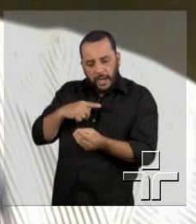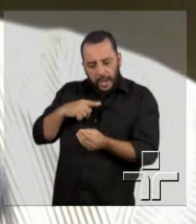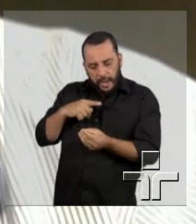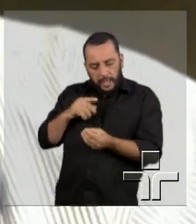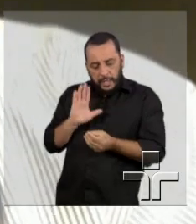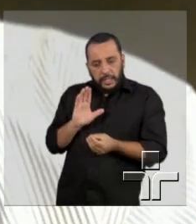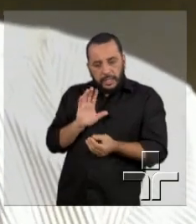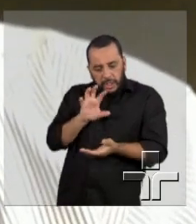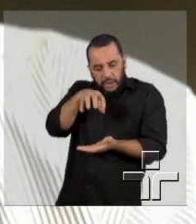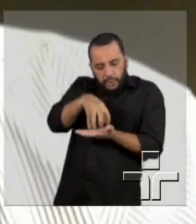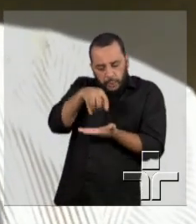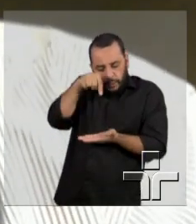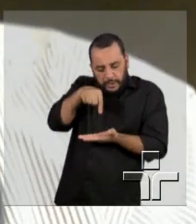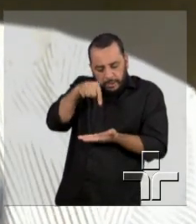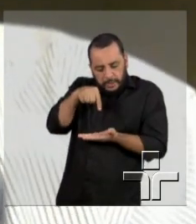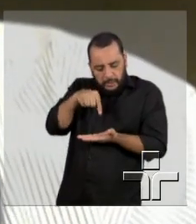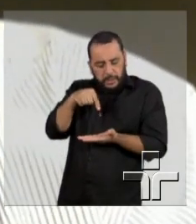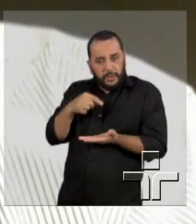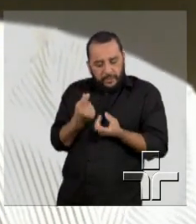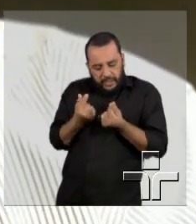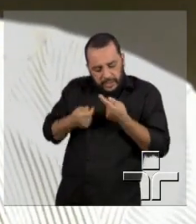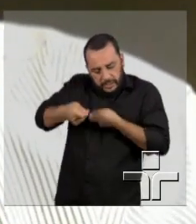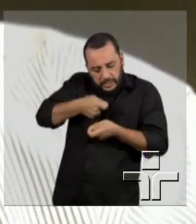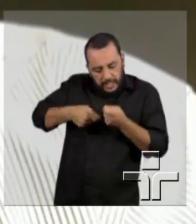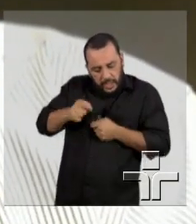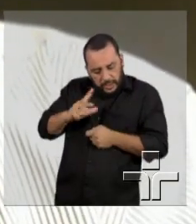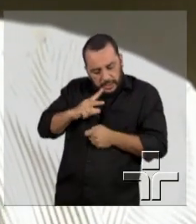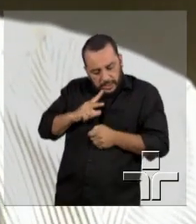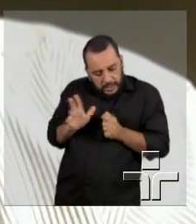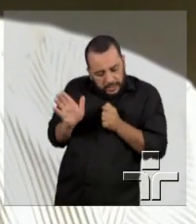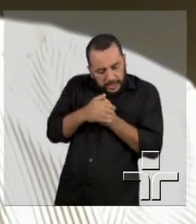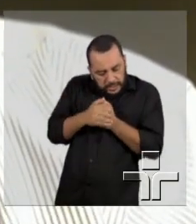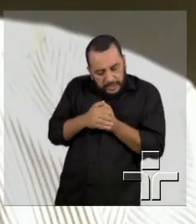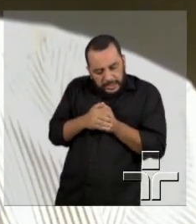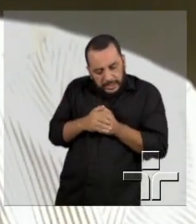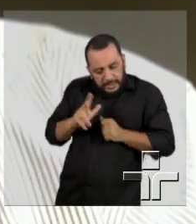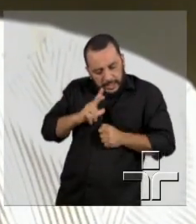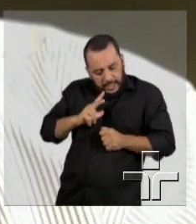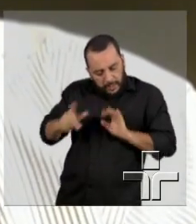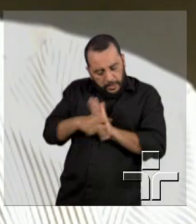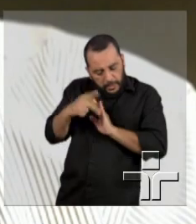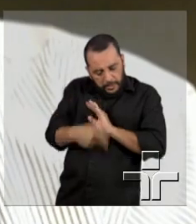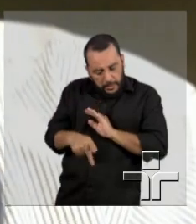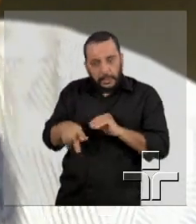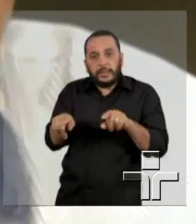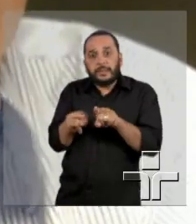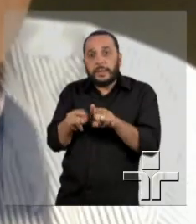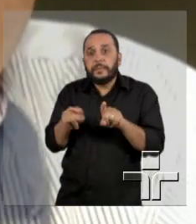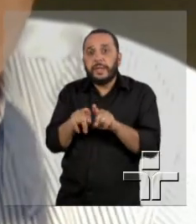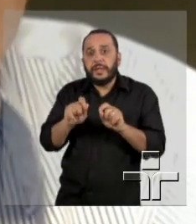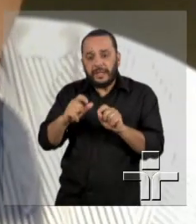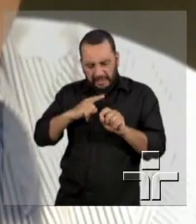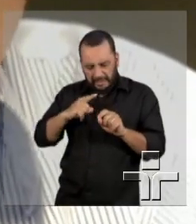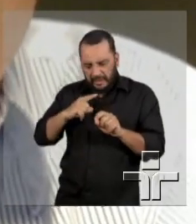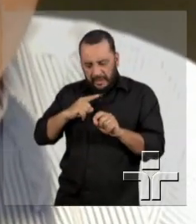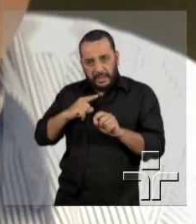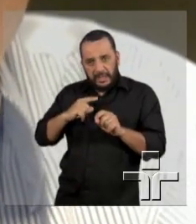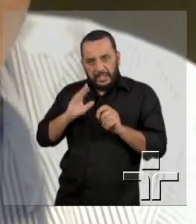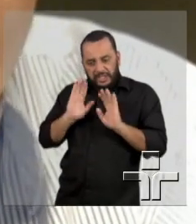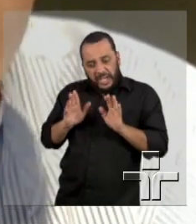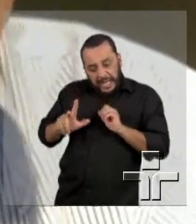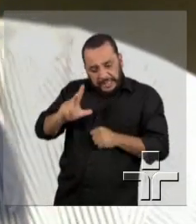e estabeleceu, no parágrafo 4º do artigo 1º, que esse sigilo só pode ser quebrado por